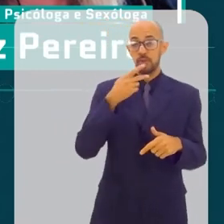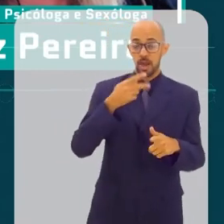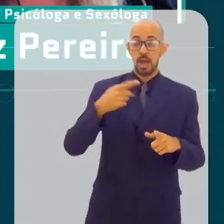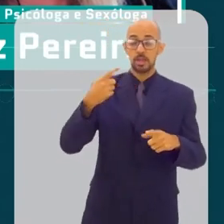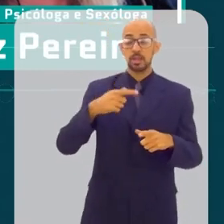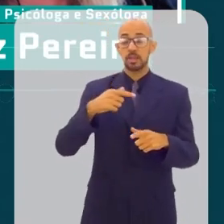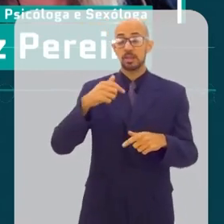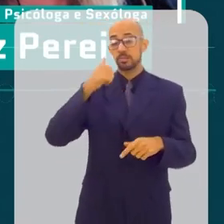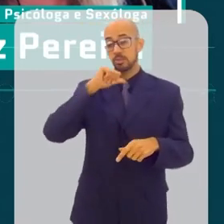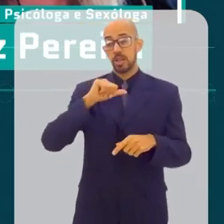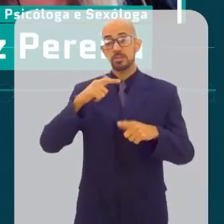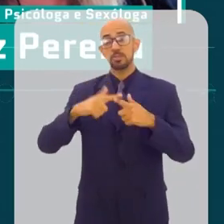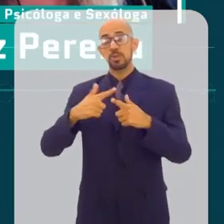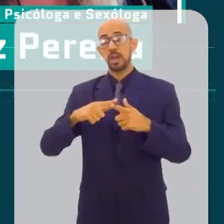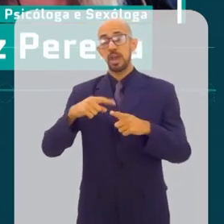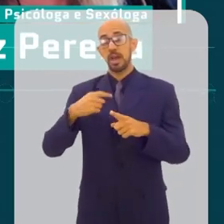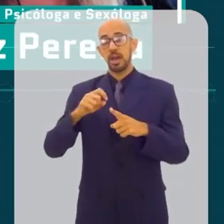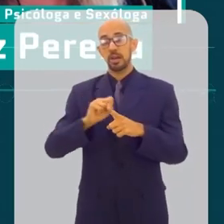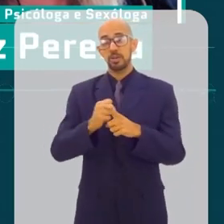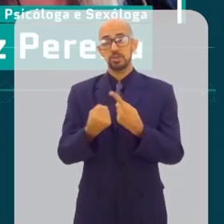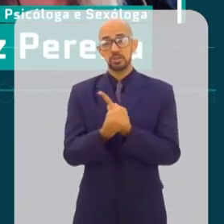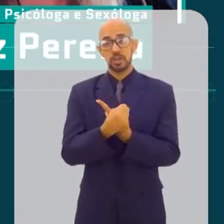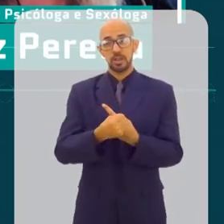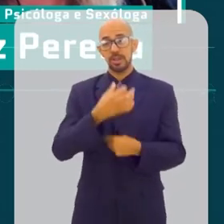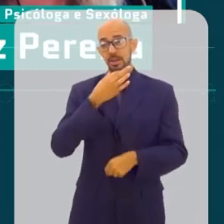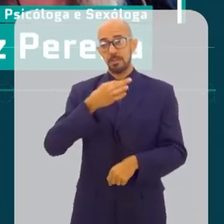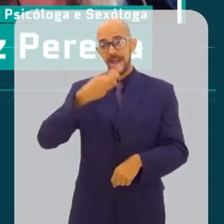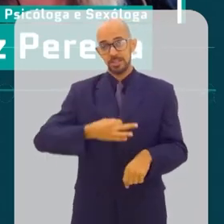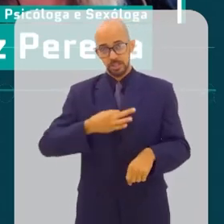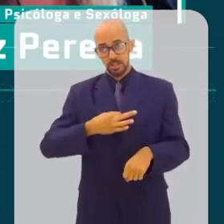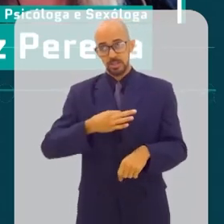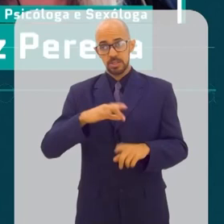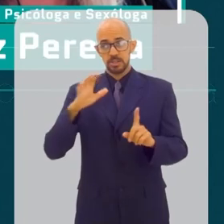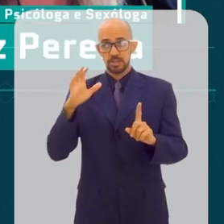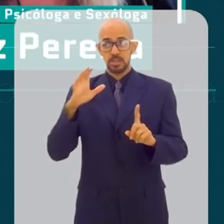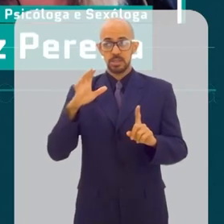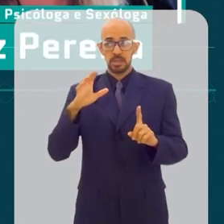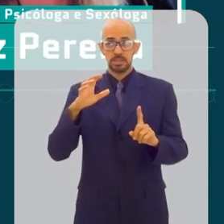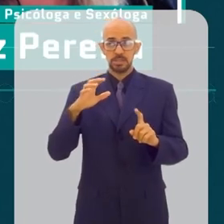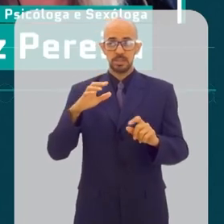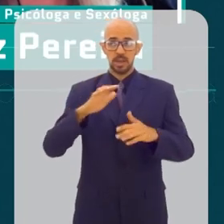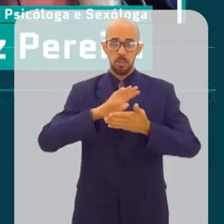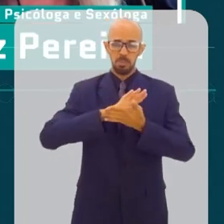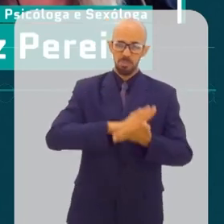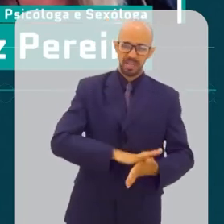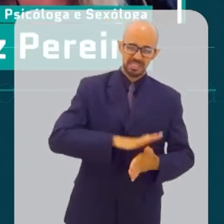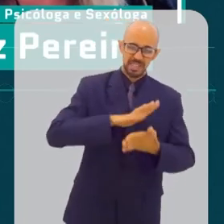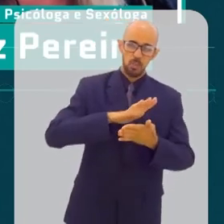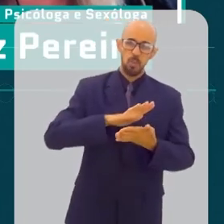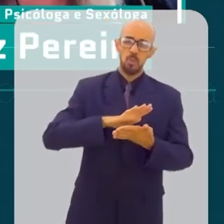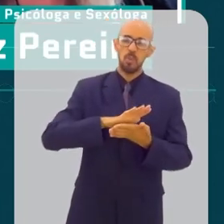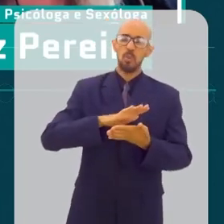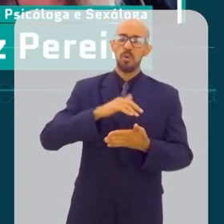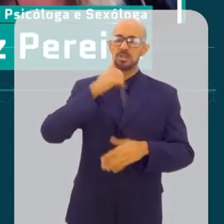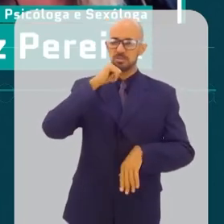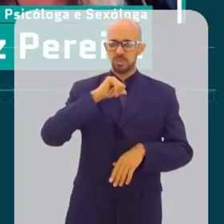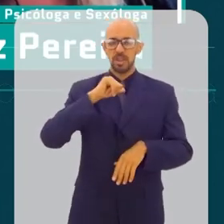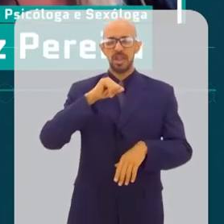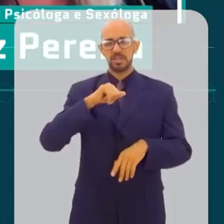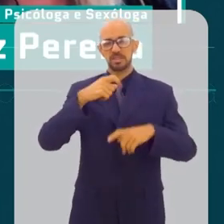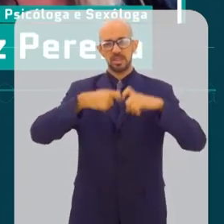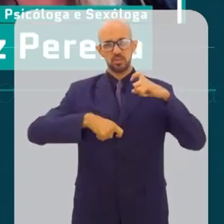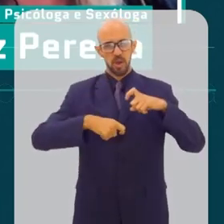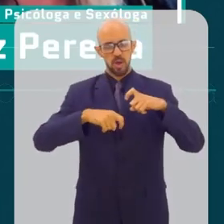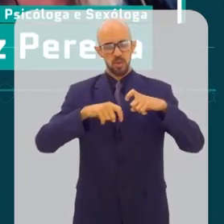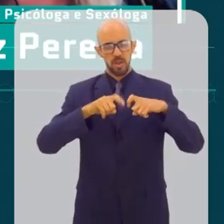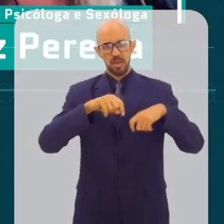a gente vive numa sociedade machista onde que as mulheres são extremamente oprimidas sexualmente, né? Passa por aí, faz